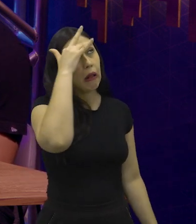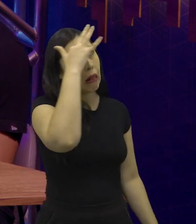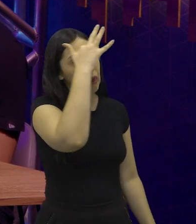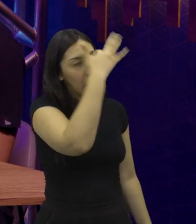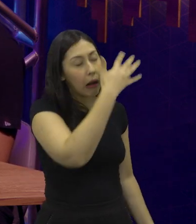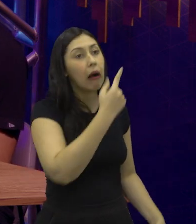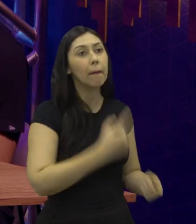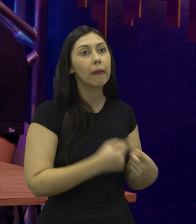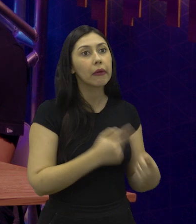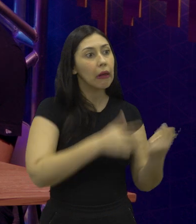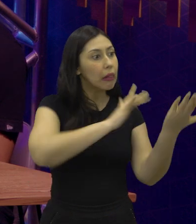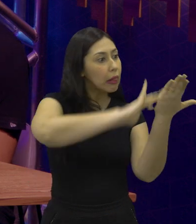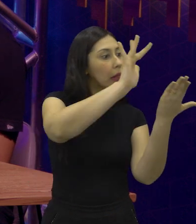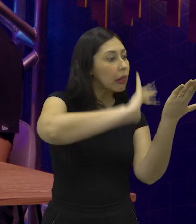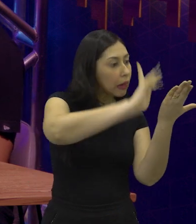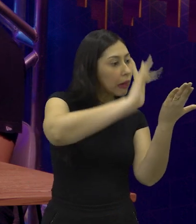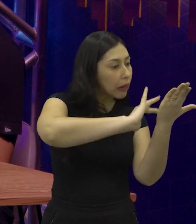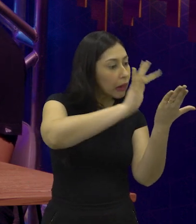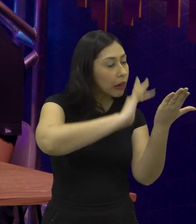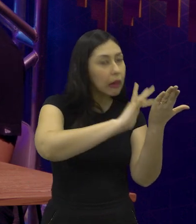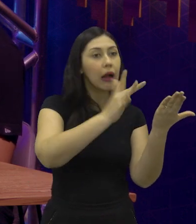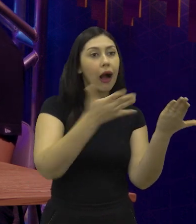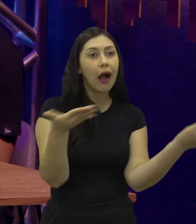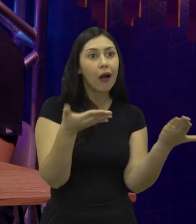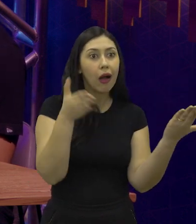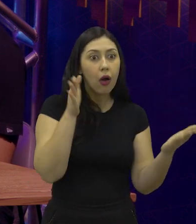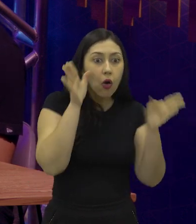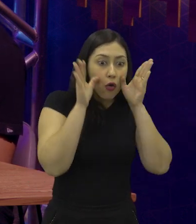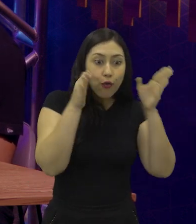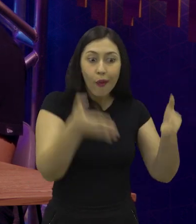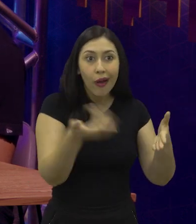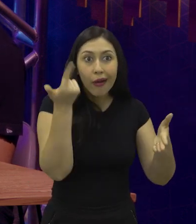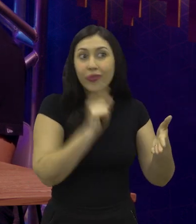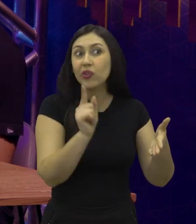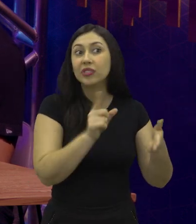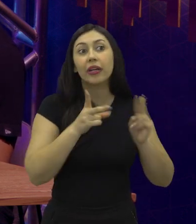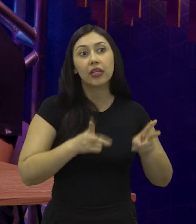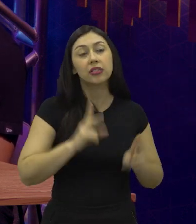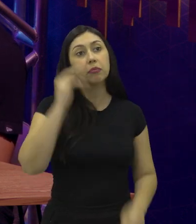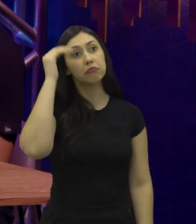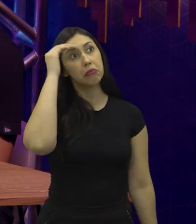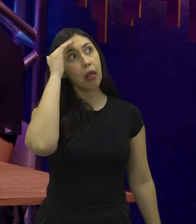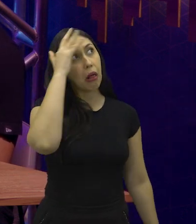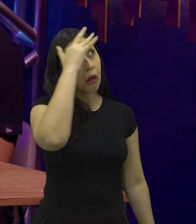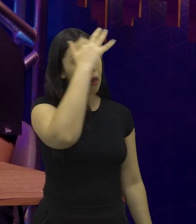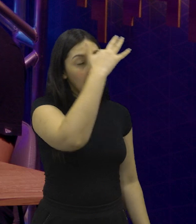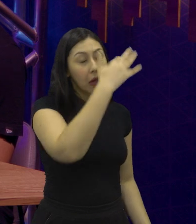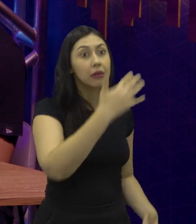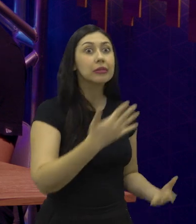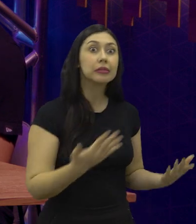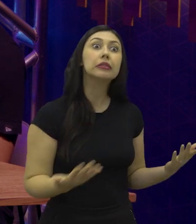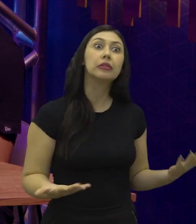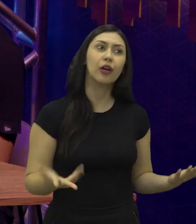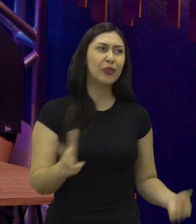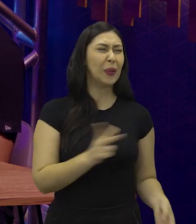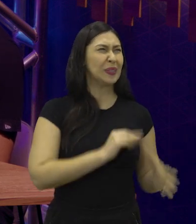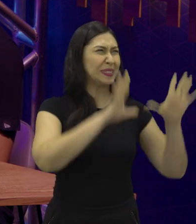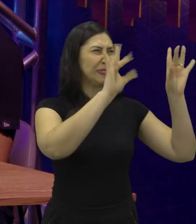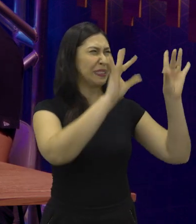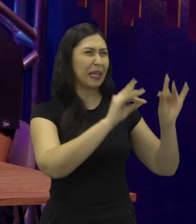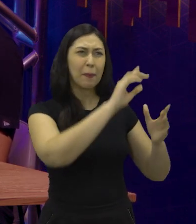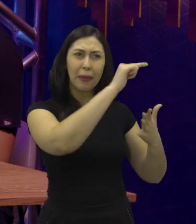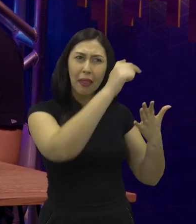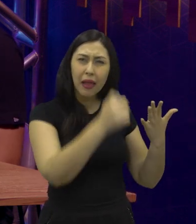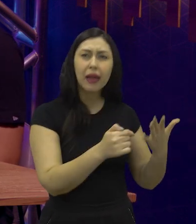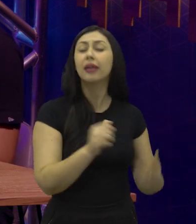concentradas, sim, né? Como as crianças a gente já falou disso, têm dificuldade de focar agora por conta das telas e tudo mais. Exatamente. Nossa, são muitos